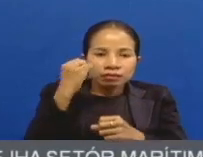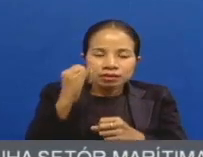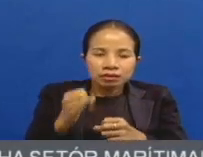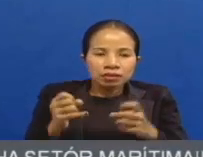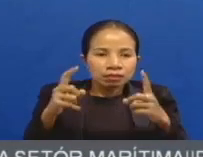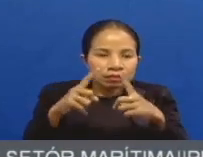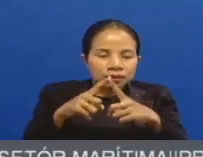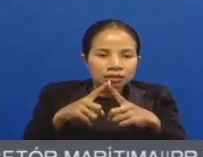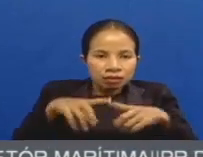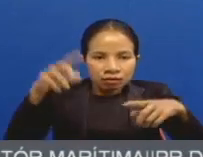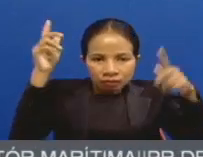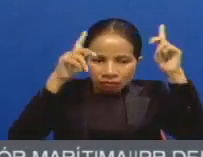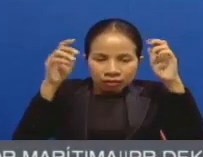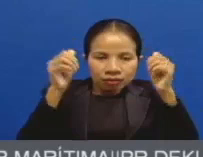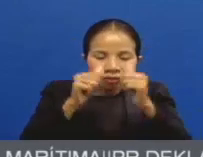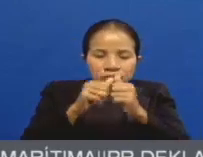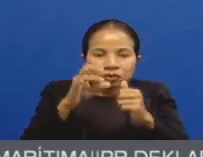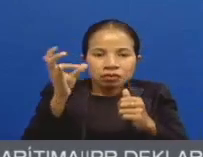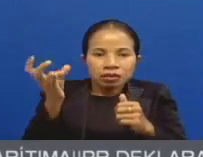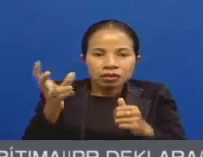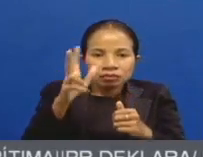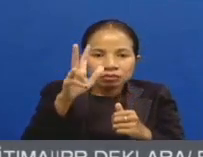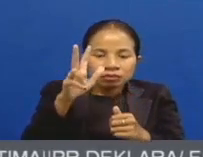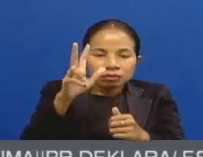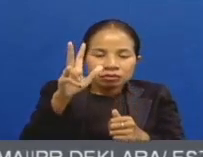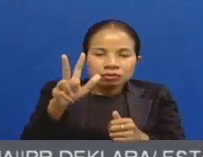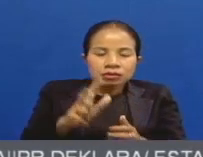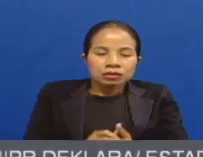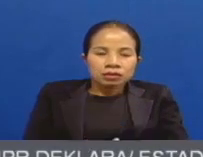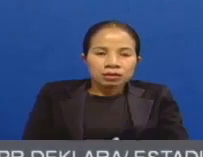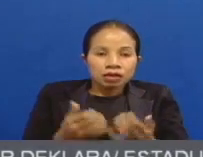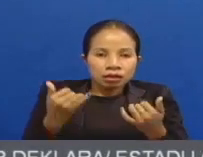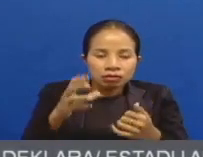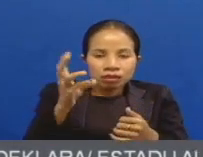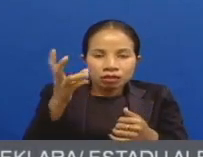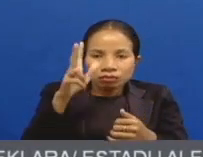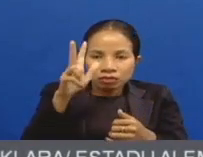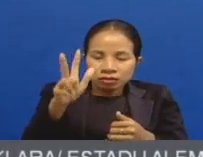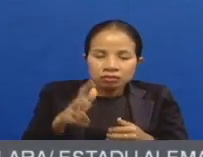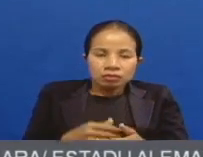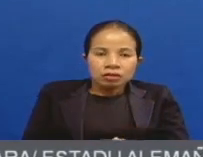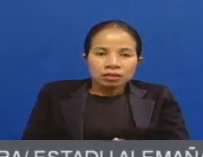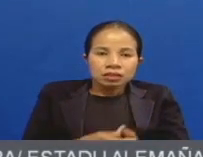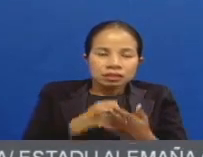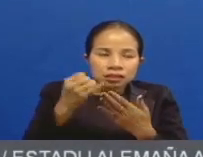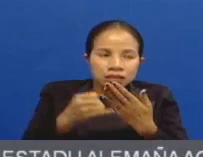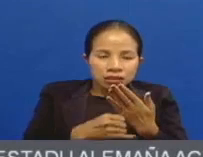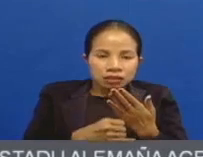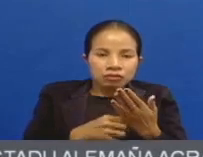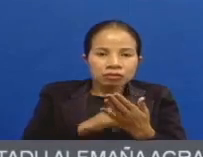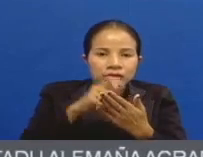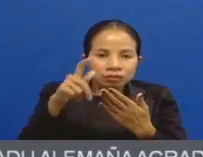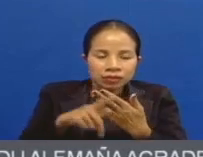baia caso hamutu ne nulu recintolo agora isso ne nulu recintolo ne janeiro ba to iha